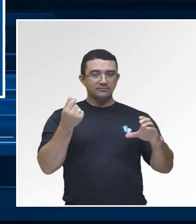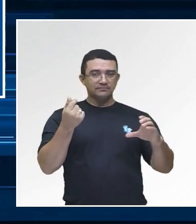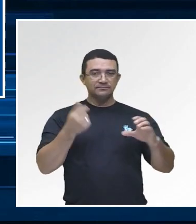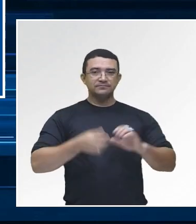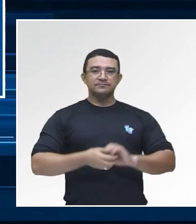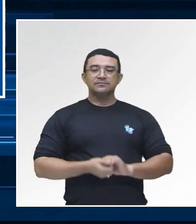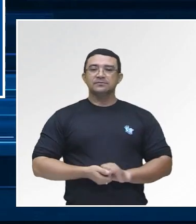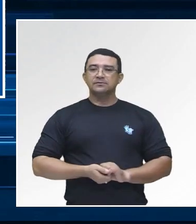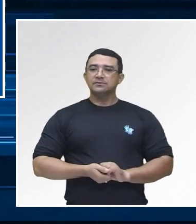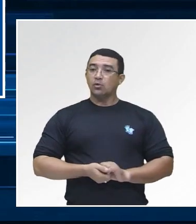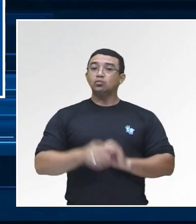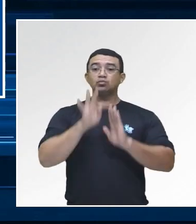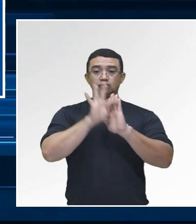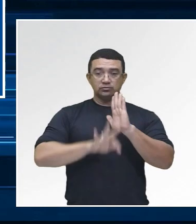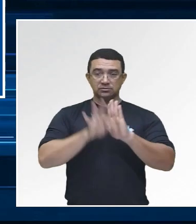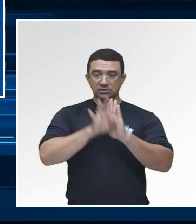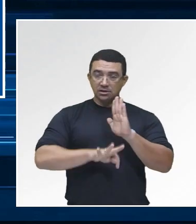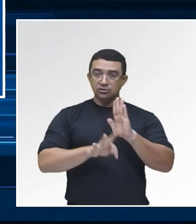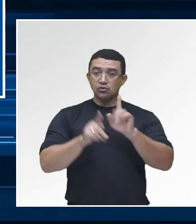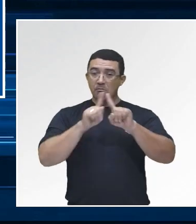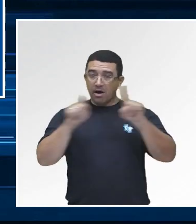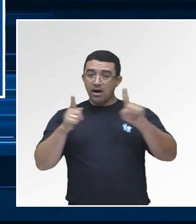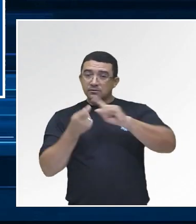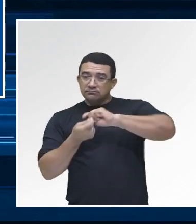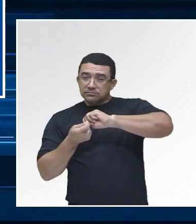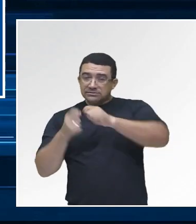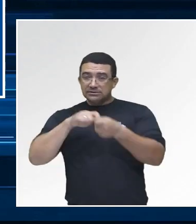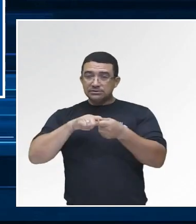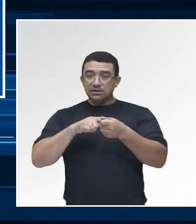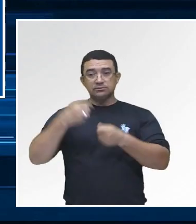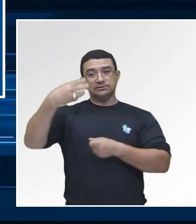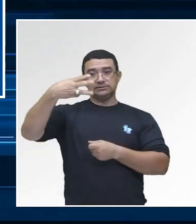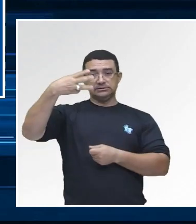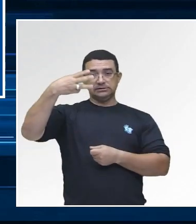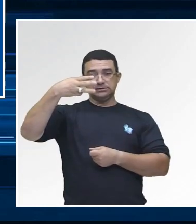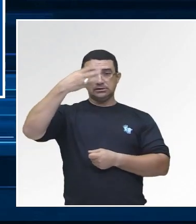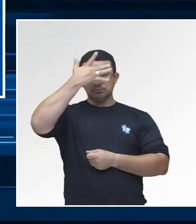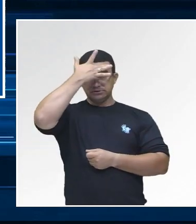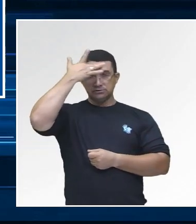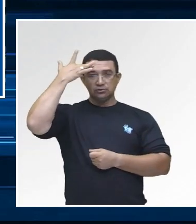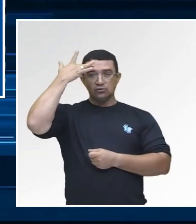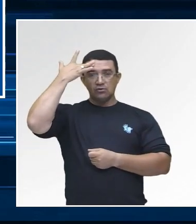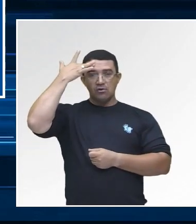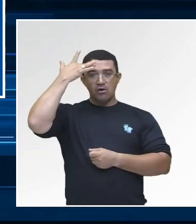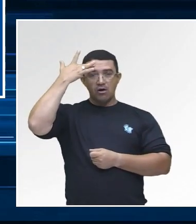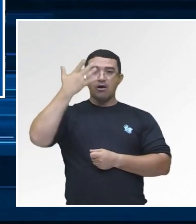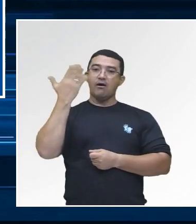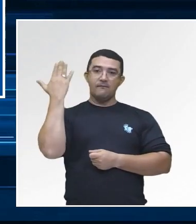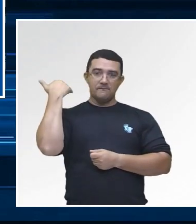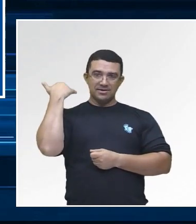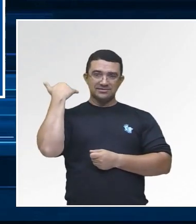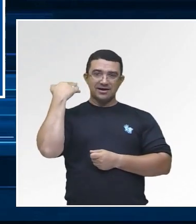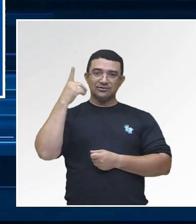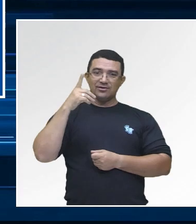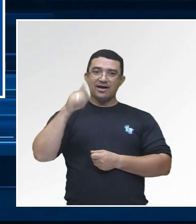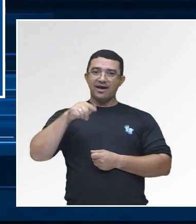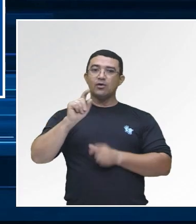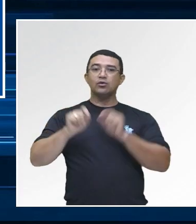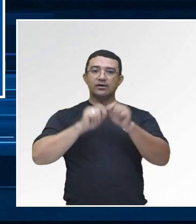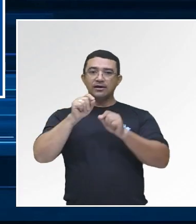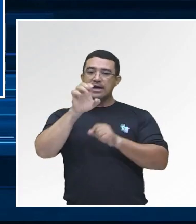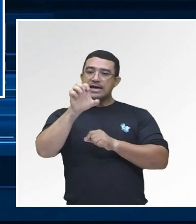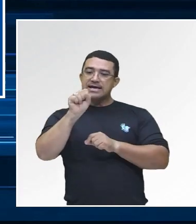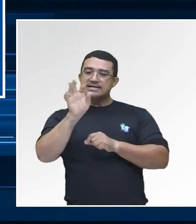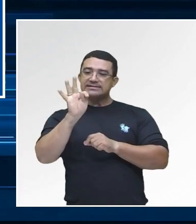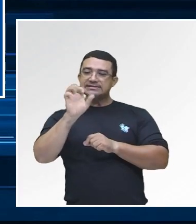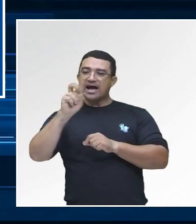mesmo texto, porém, no texto anterior, você viu que é tudo aqui. Estava,